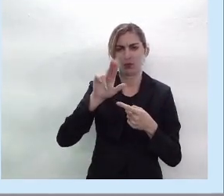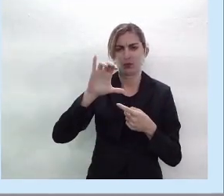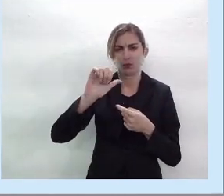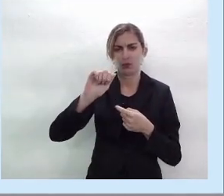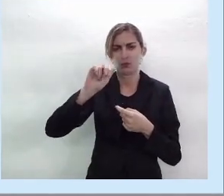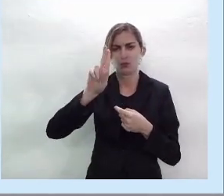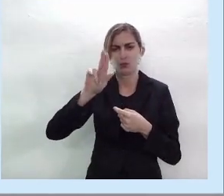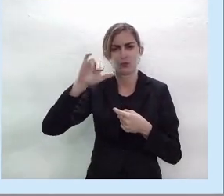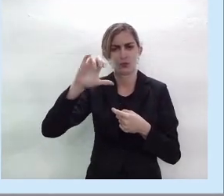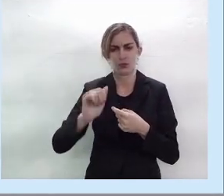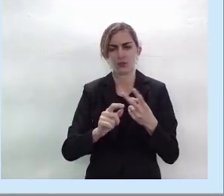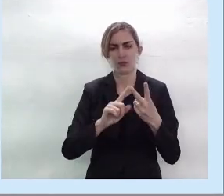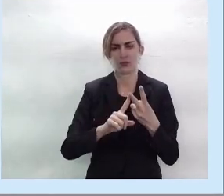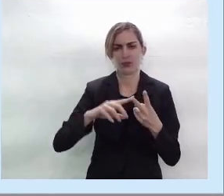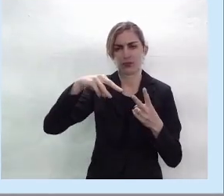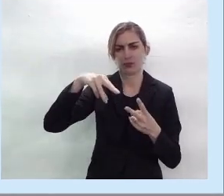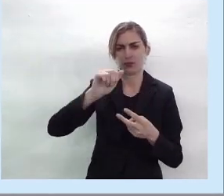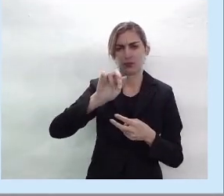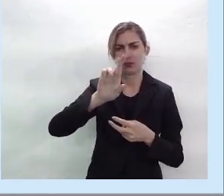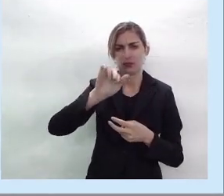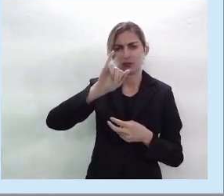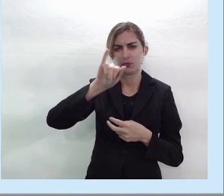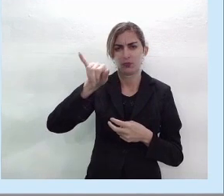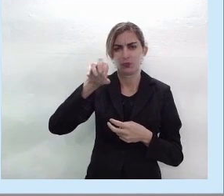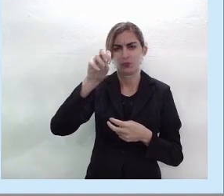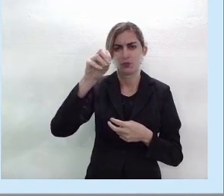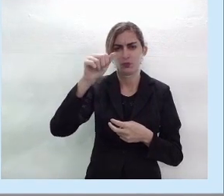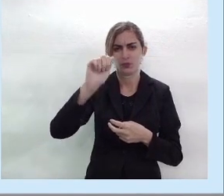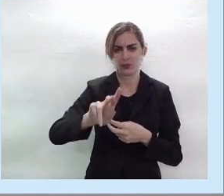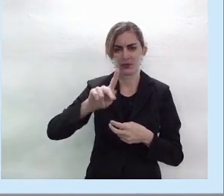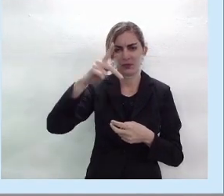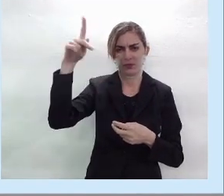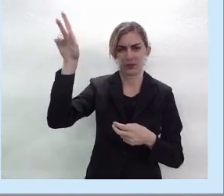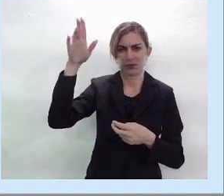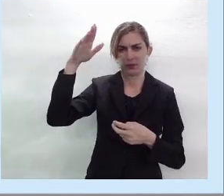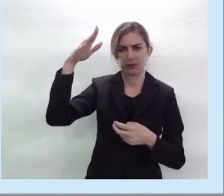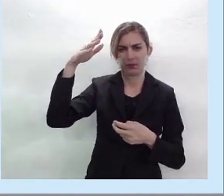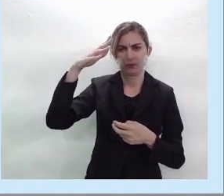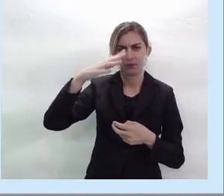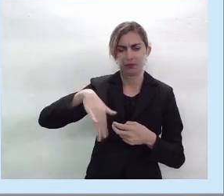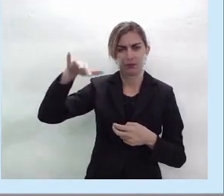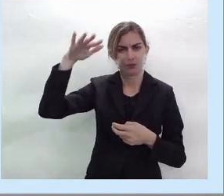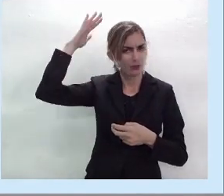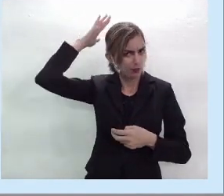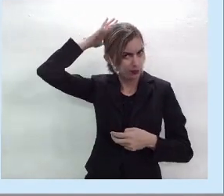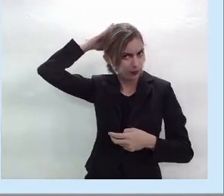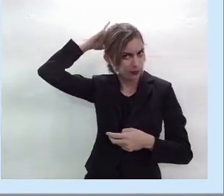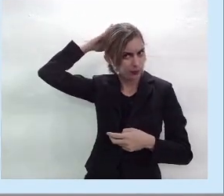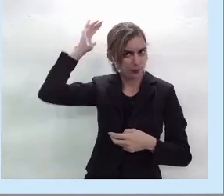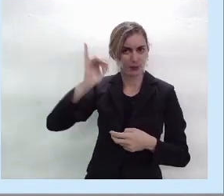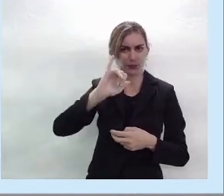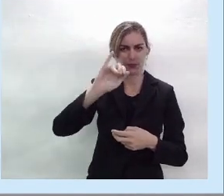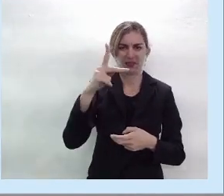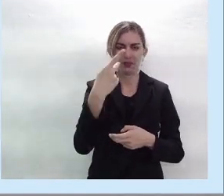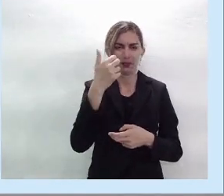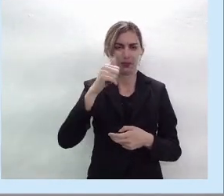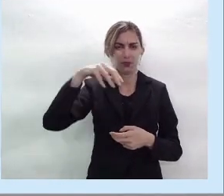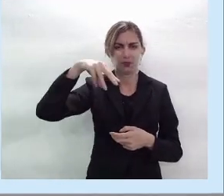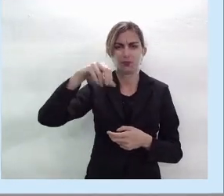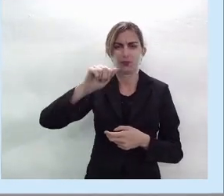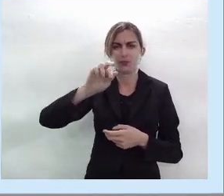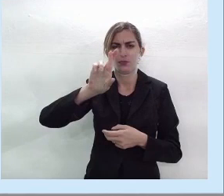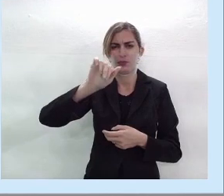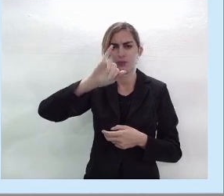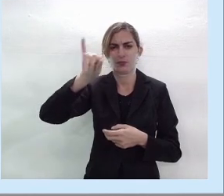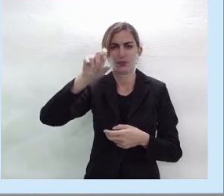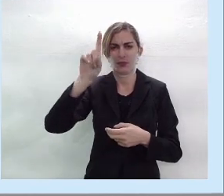uca-uca, a marajoara, que é lá no estado do Pará, pertencente à ilha de Marajó, né? Ela é derivada de lá. E